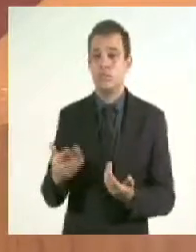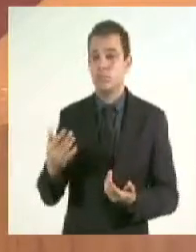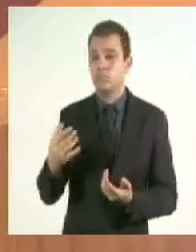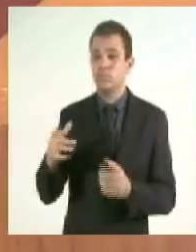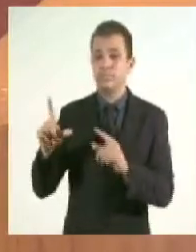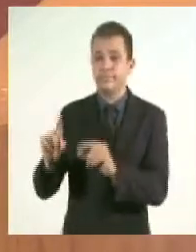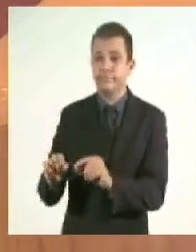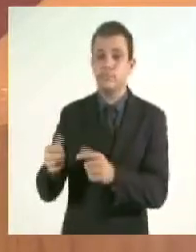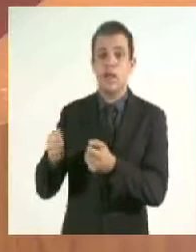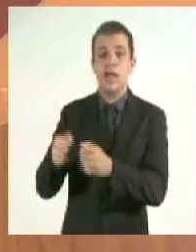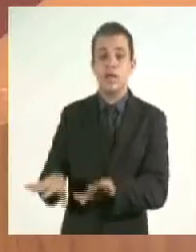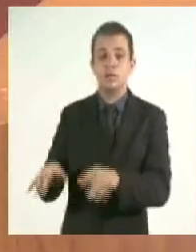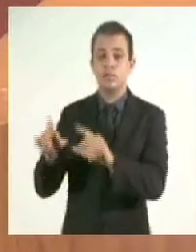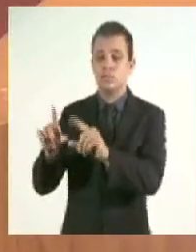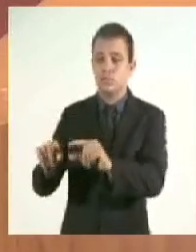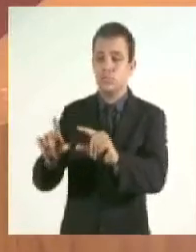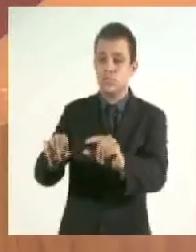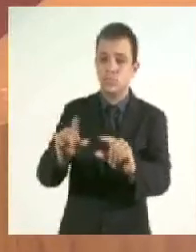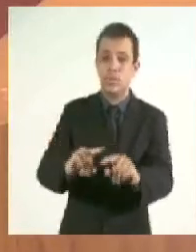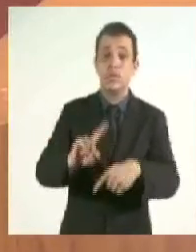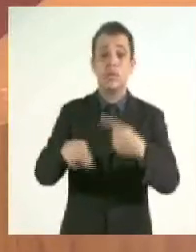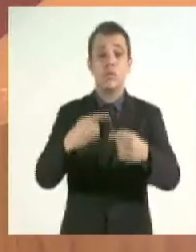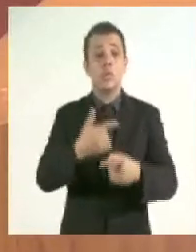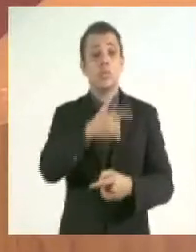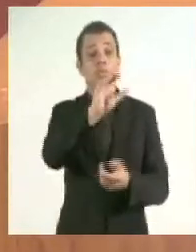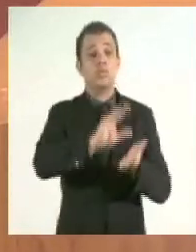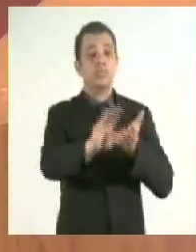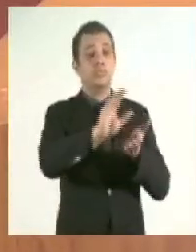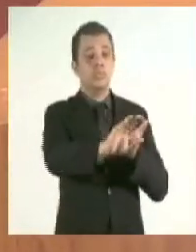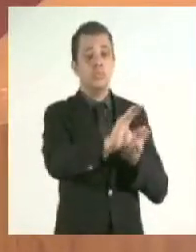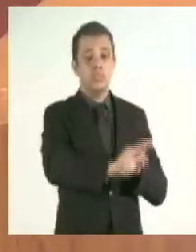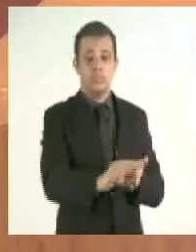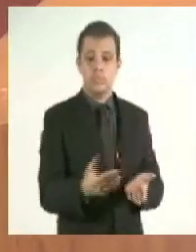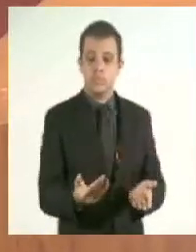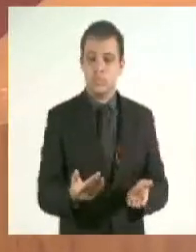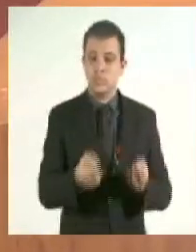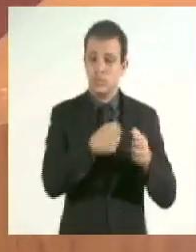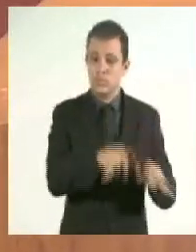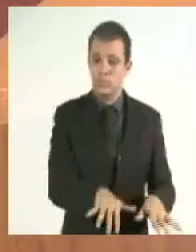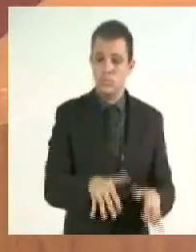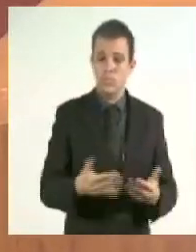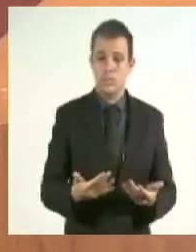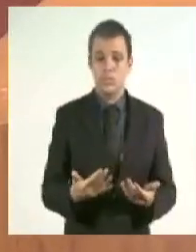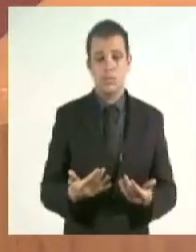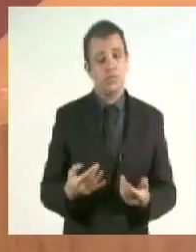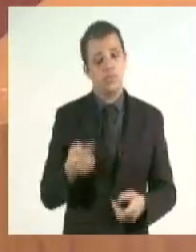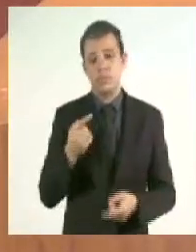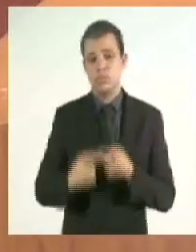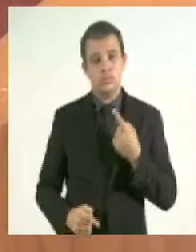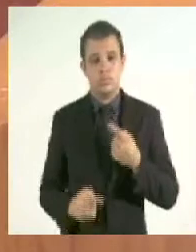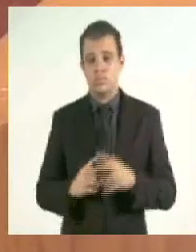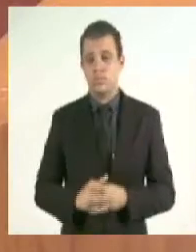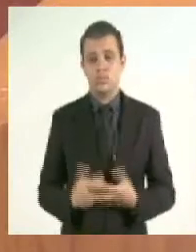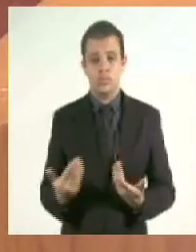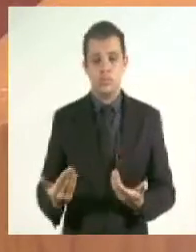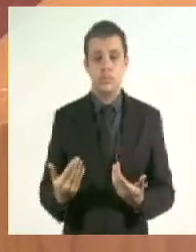e depois suplementar. Não adianta. Então, existe uma coisa aqui na administração pública que se